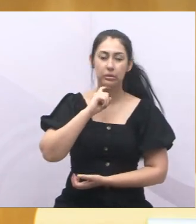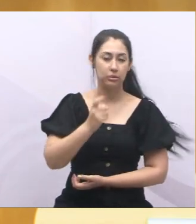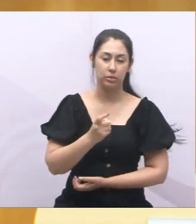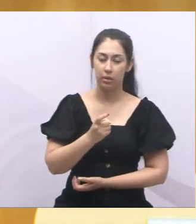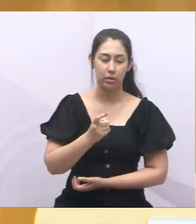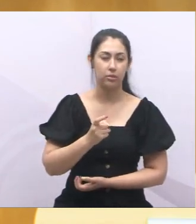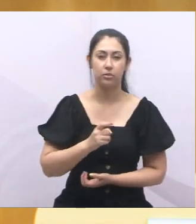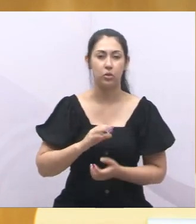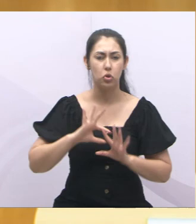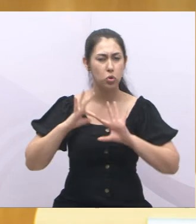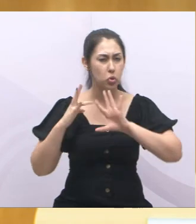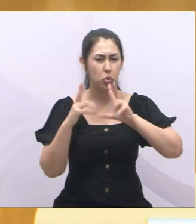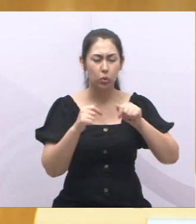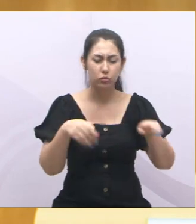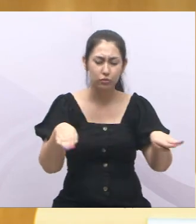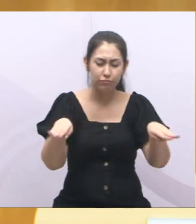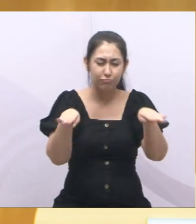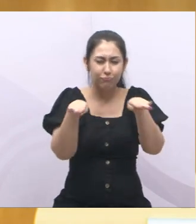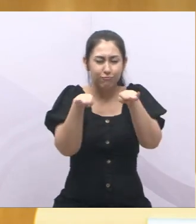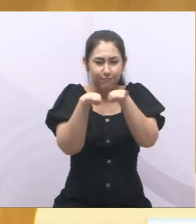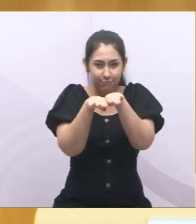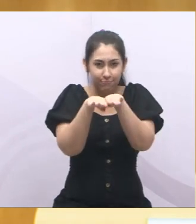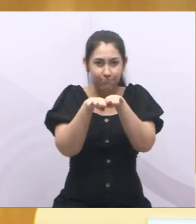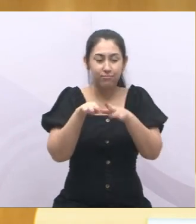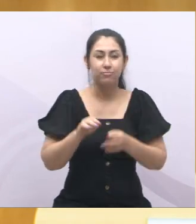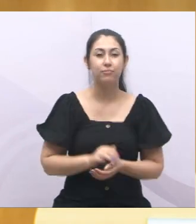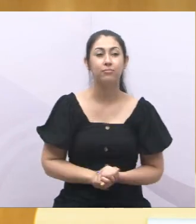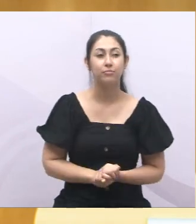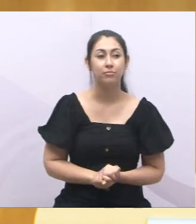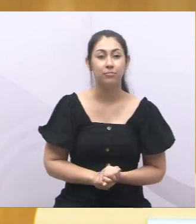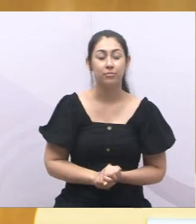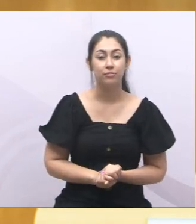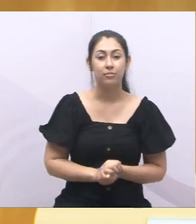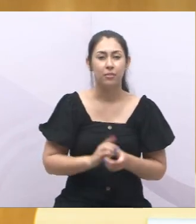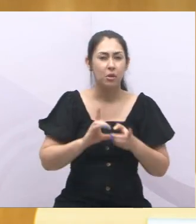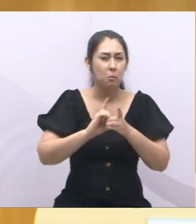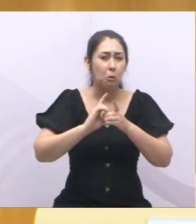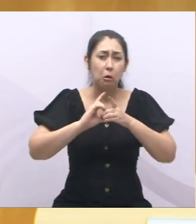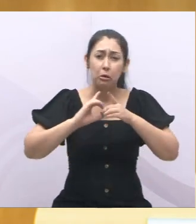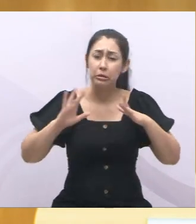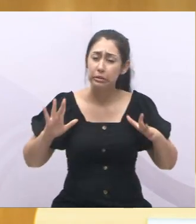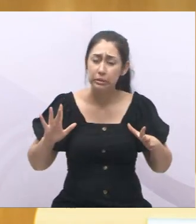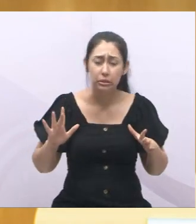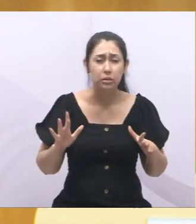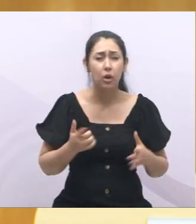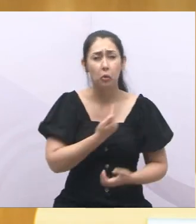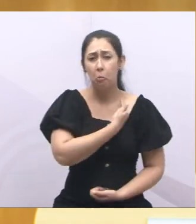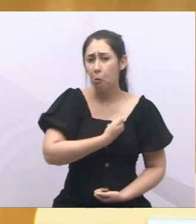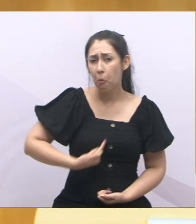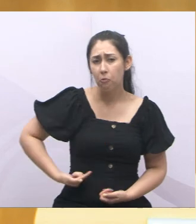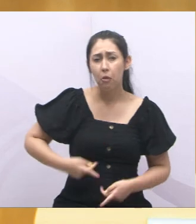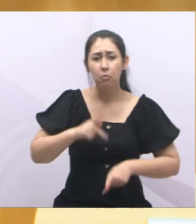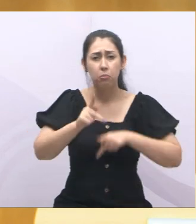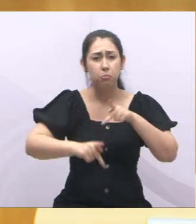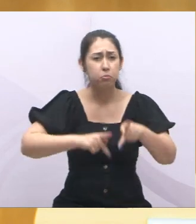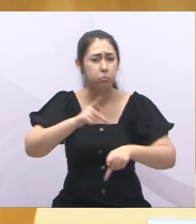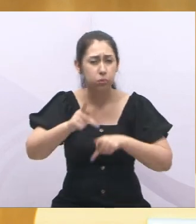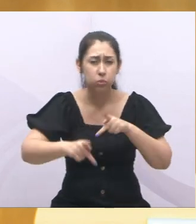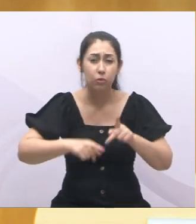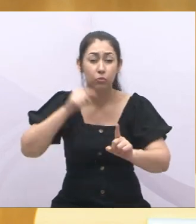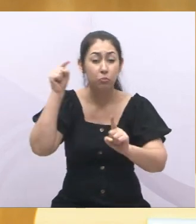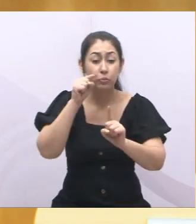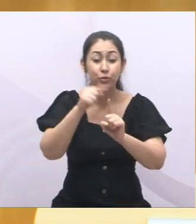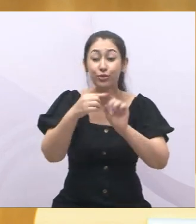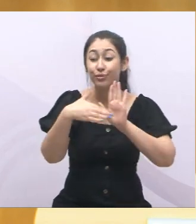que caia dessa mesa farta. A democracia, o governo do povo, pelo povo